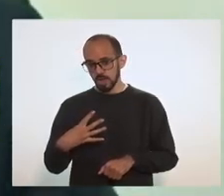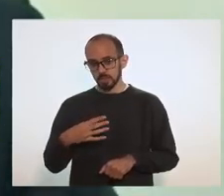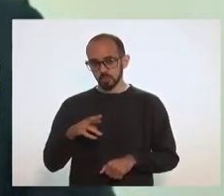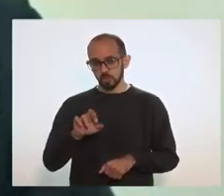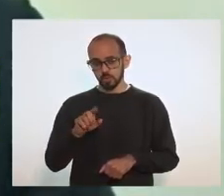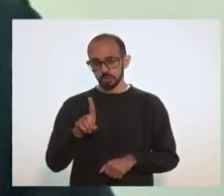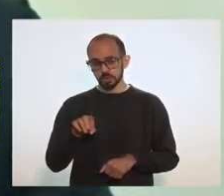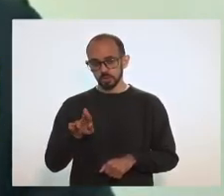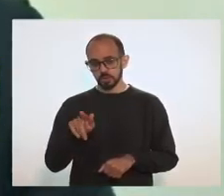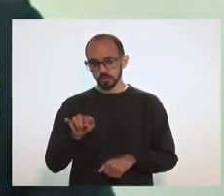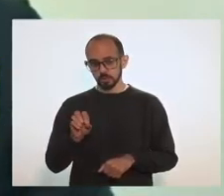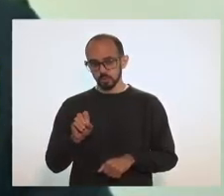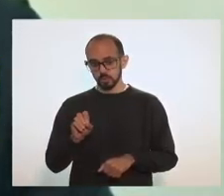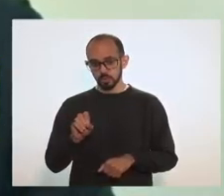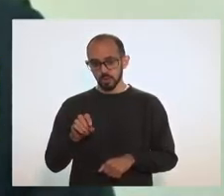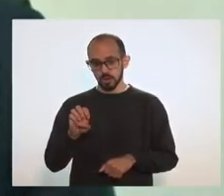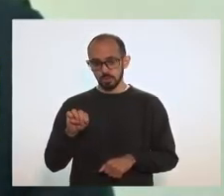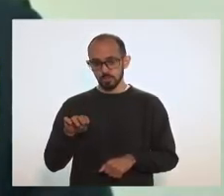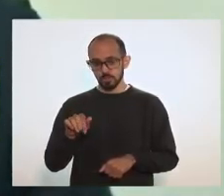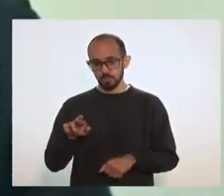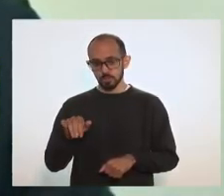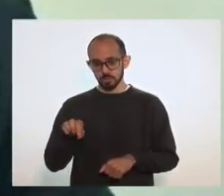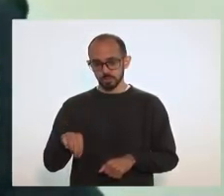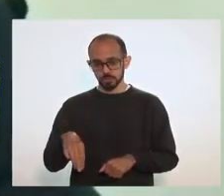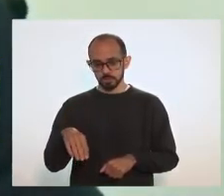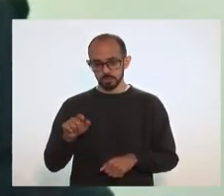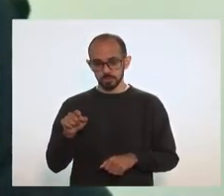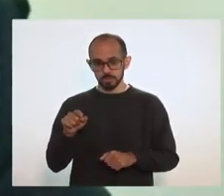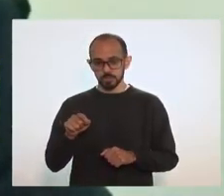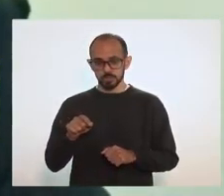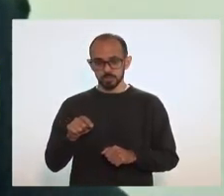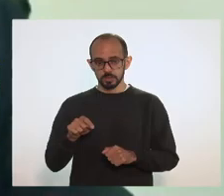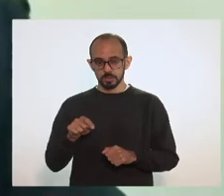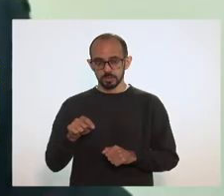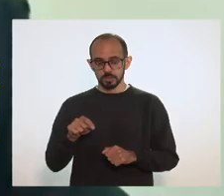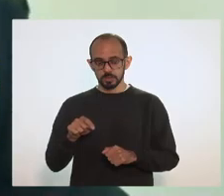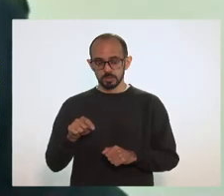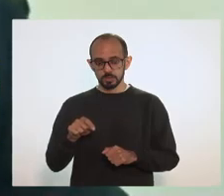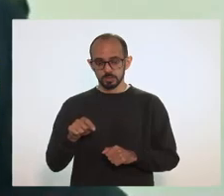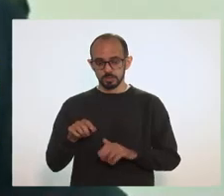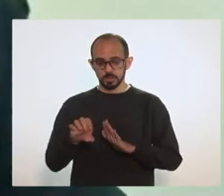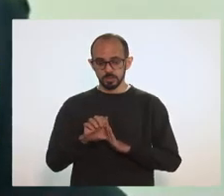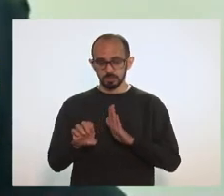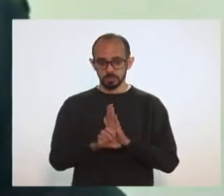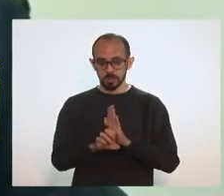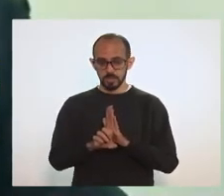substitutivo. Em discussão, em votação,